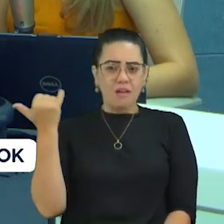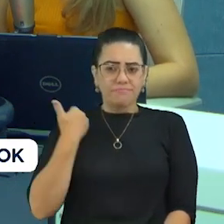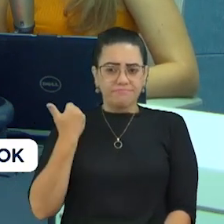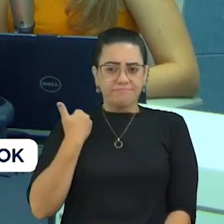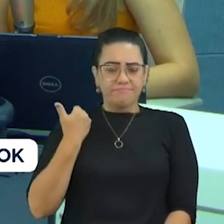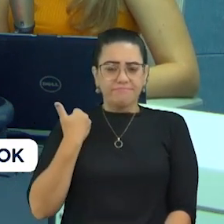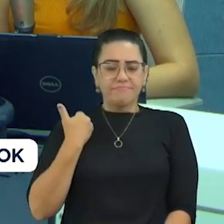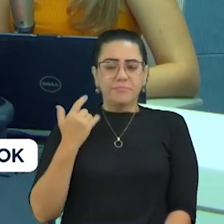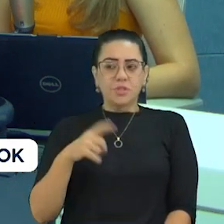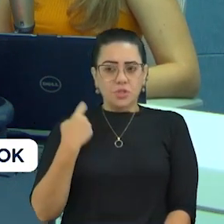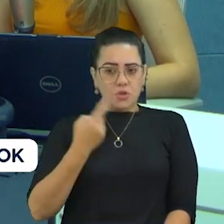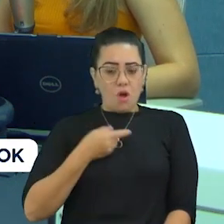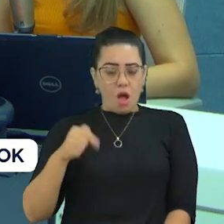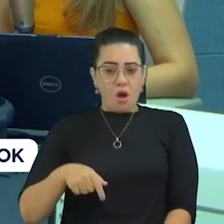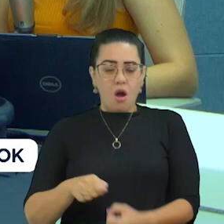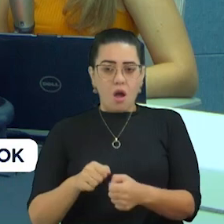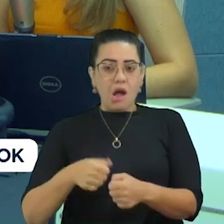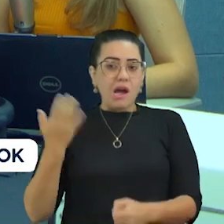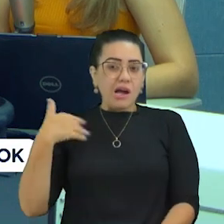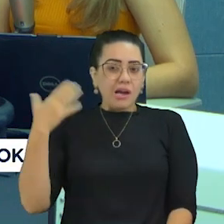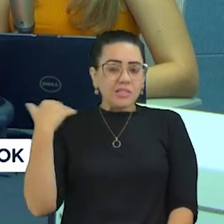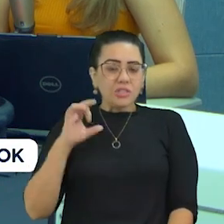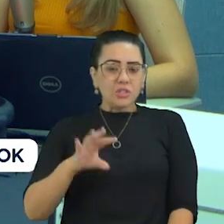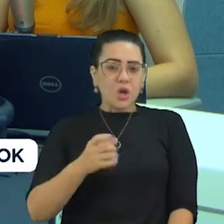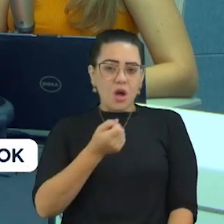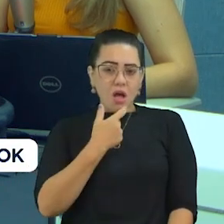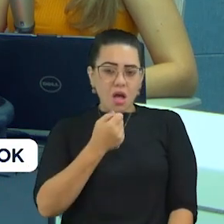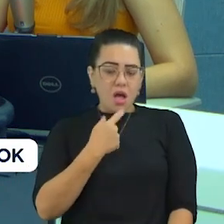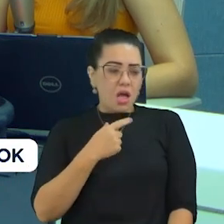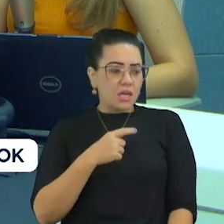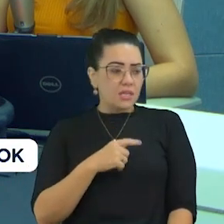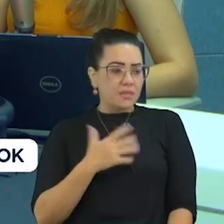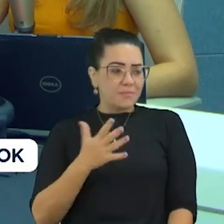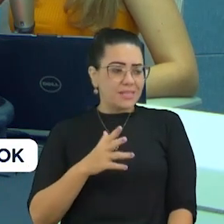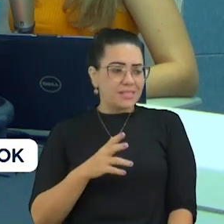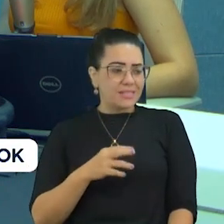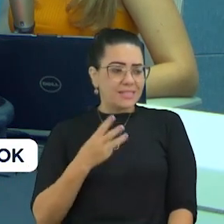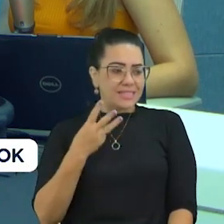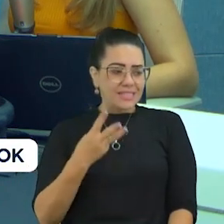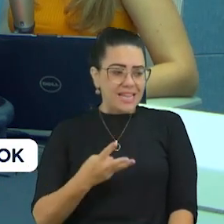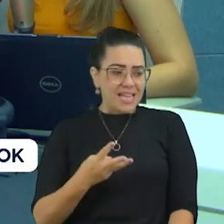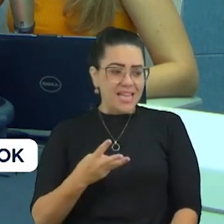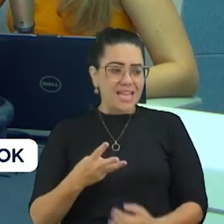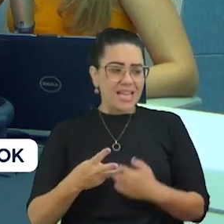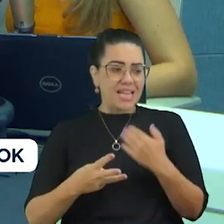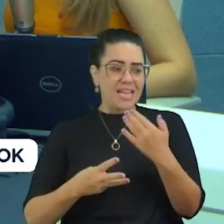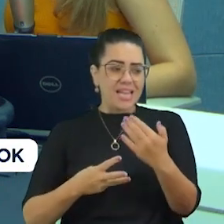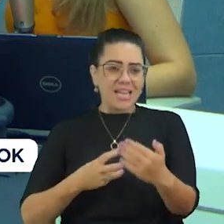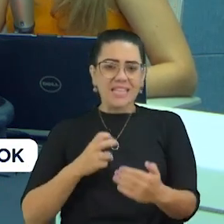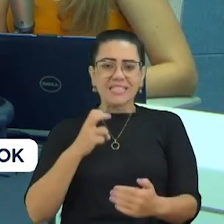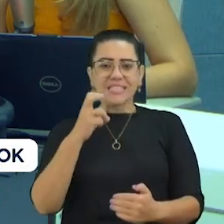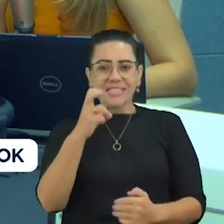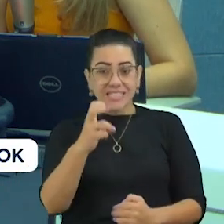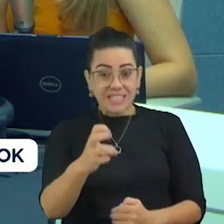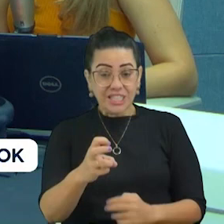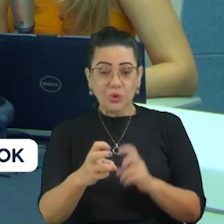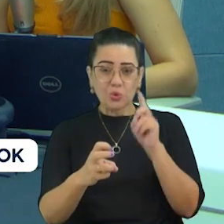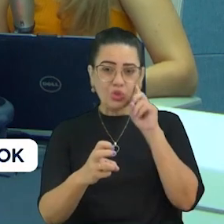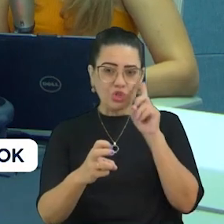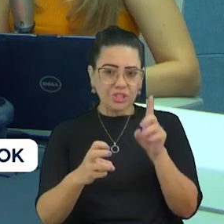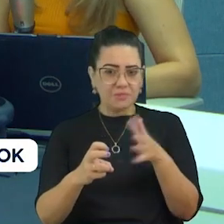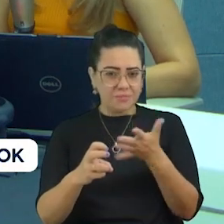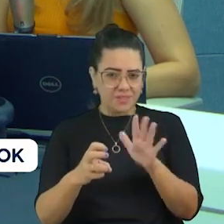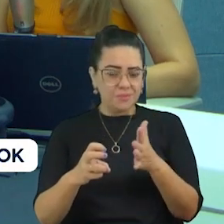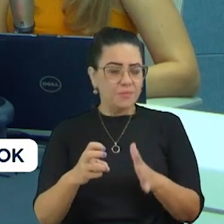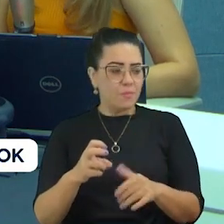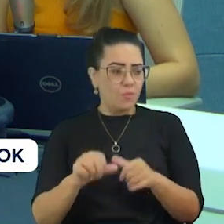estamos vivendo. Antibióticos que antigamente a gente tomava 3, 5, 7 dias. Hoje a gente tem que tomar 10, 15 dias. Exatamente.